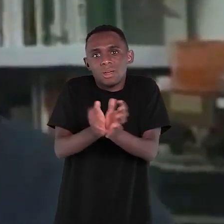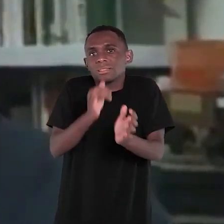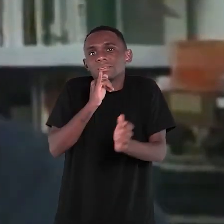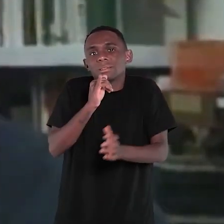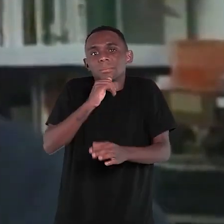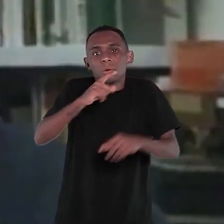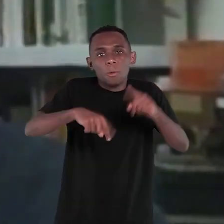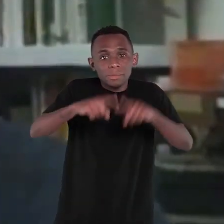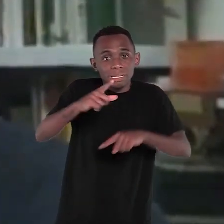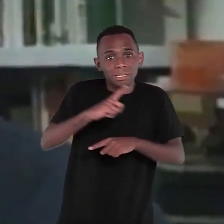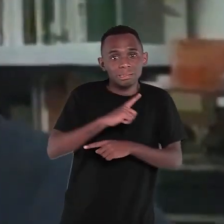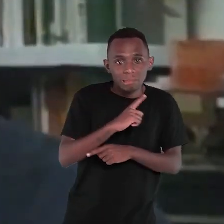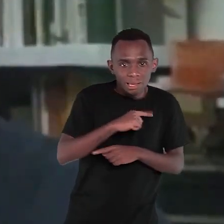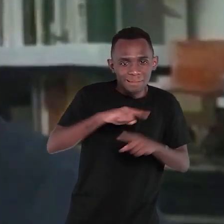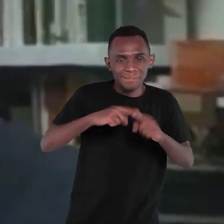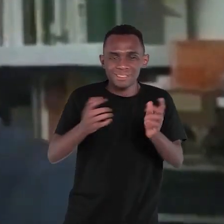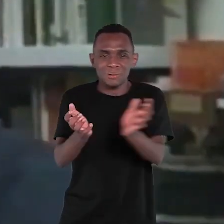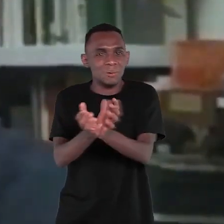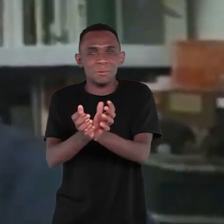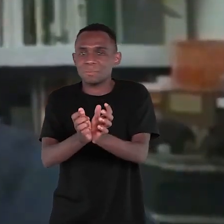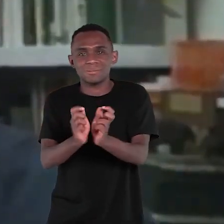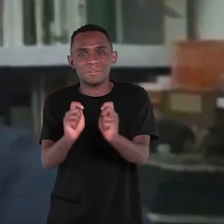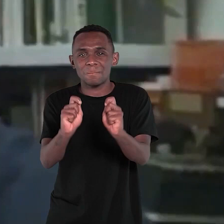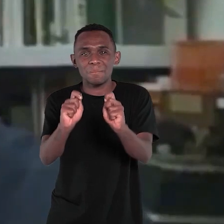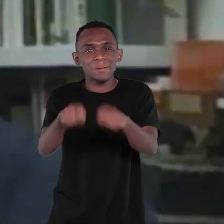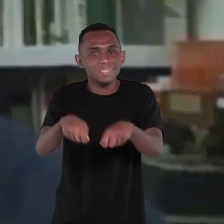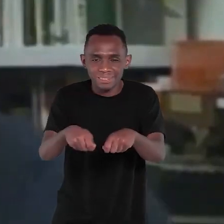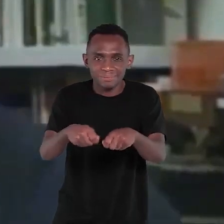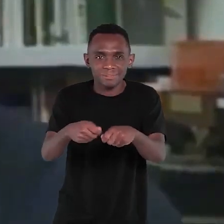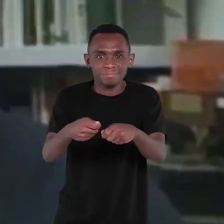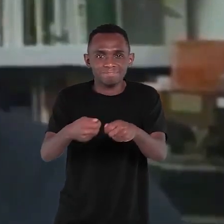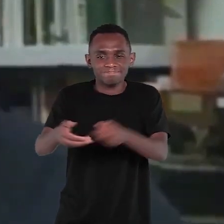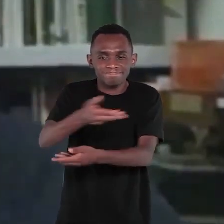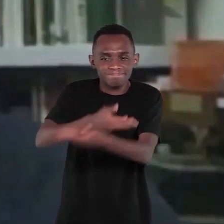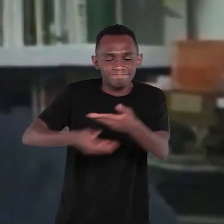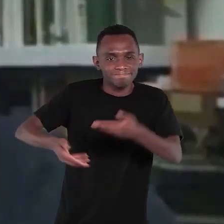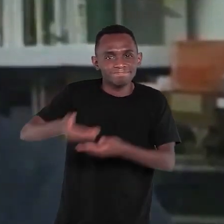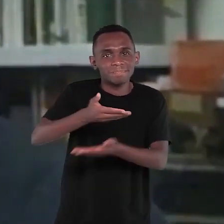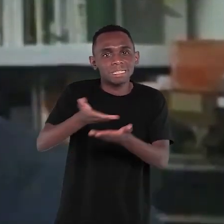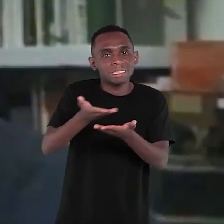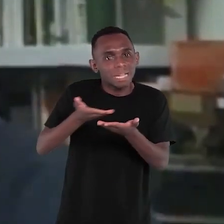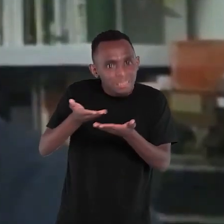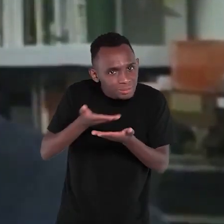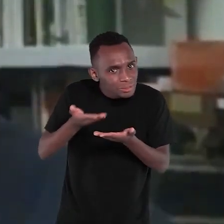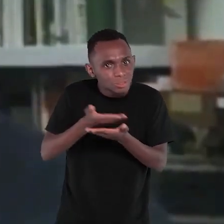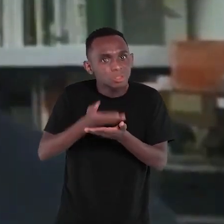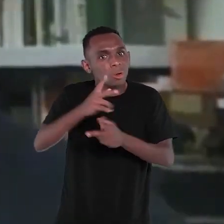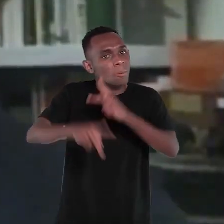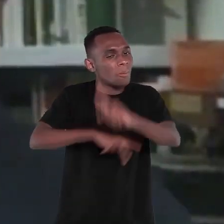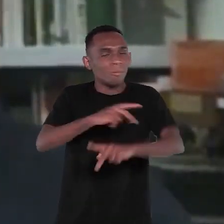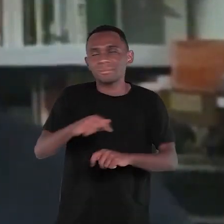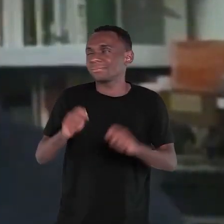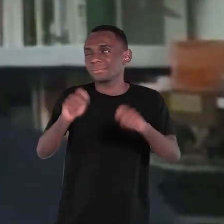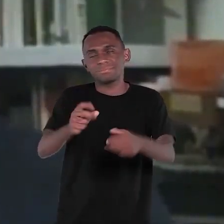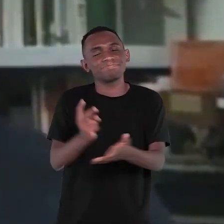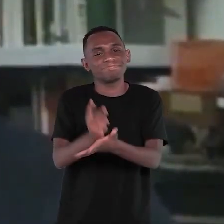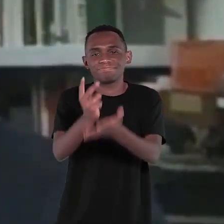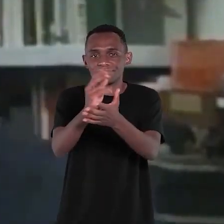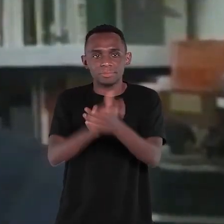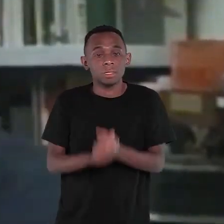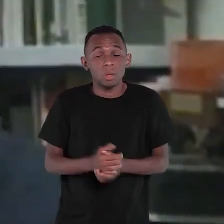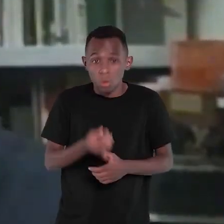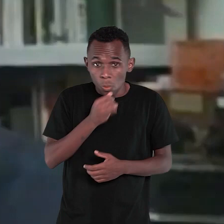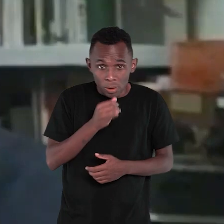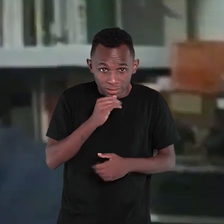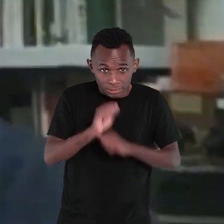atendimento não está preparada a lidar com o público, né? Quer dizer, a gente tem um exemplo muito clássico,